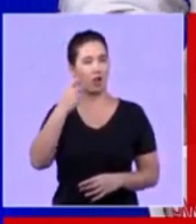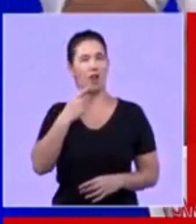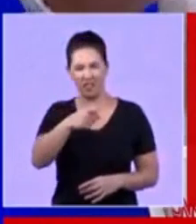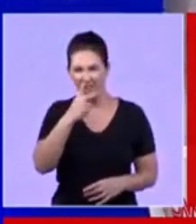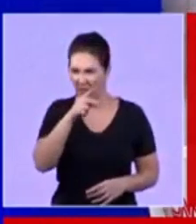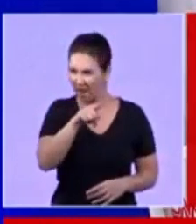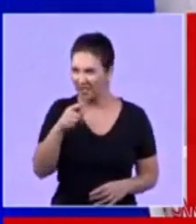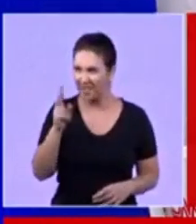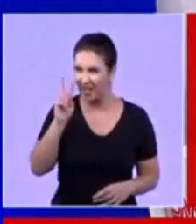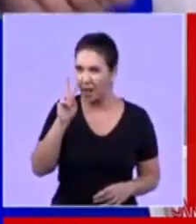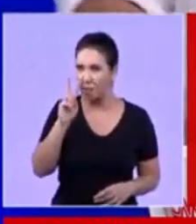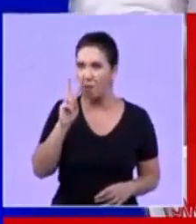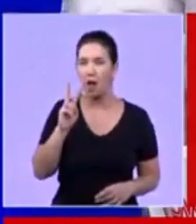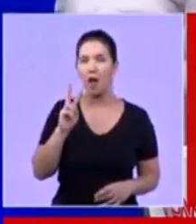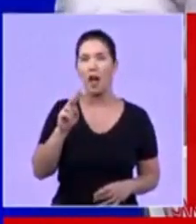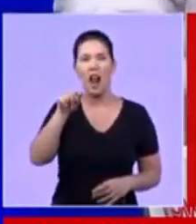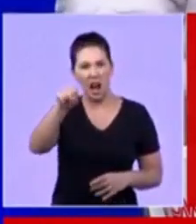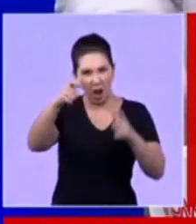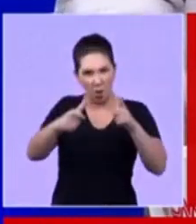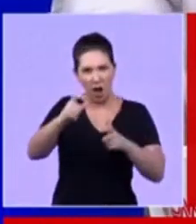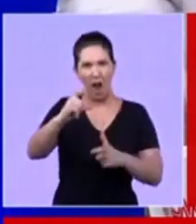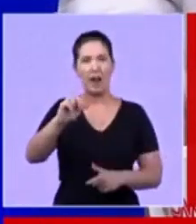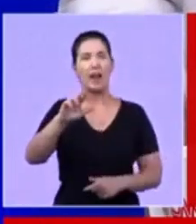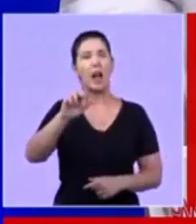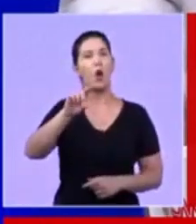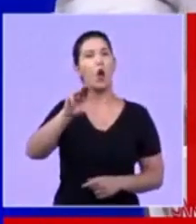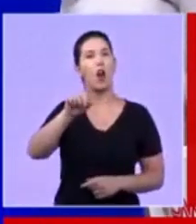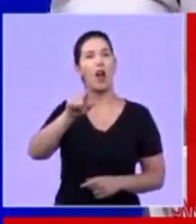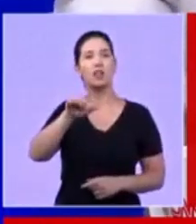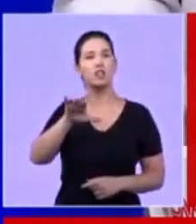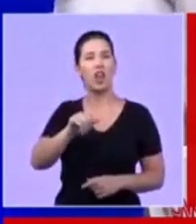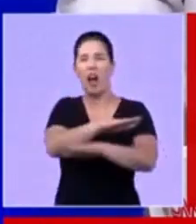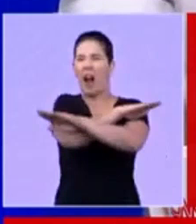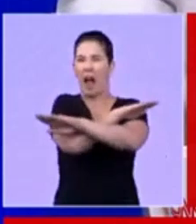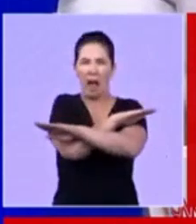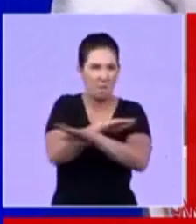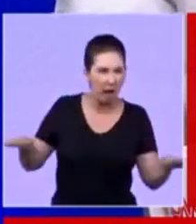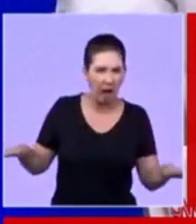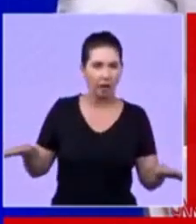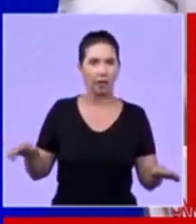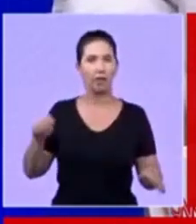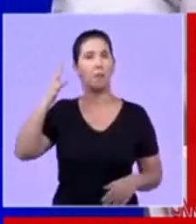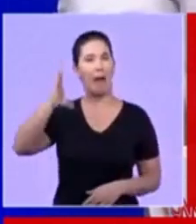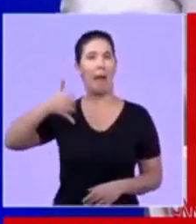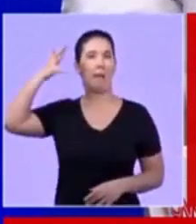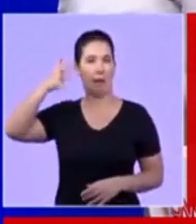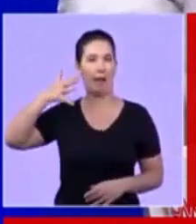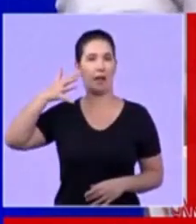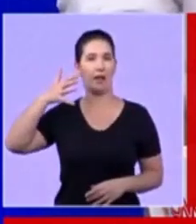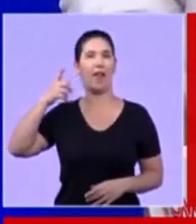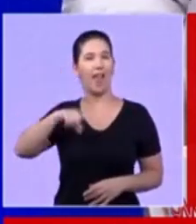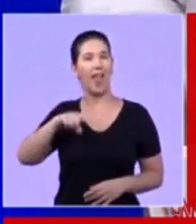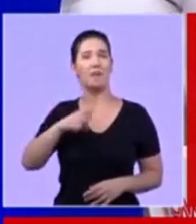todo mundo deve se lembrar prometeu acabar com a cracolândia essa demagogia que vem em Véspera de eleição essa assim uso eleitoreiro de um